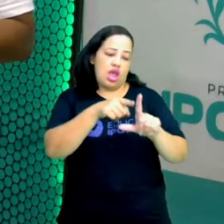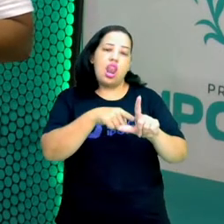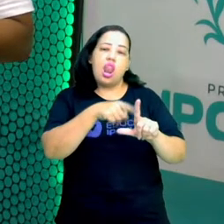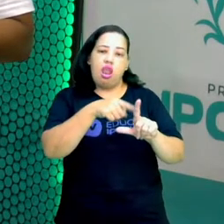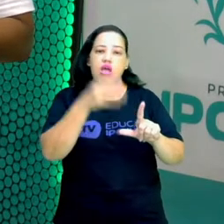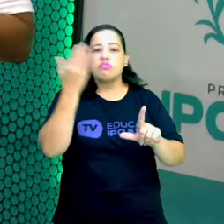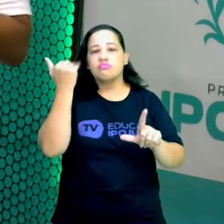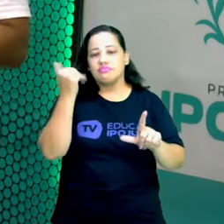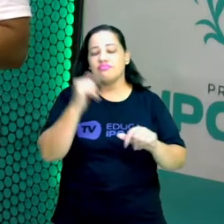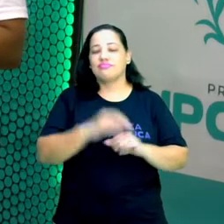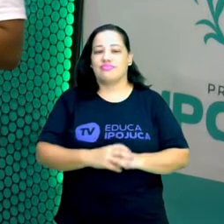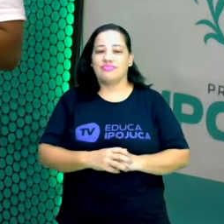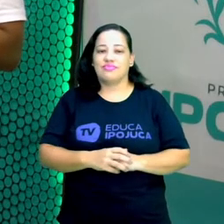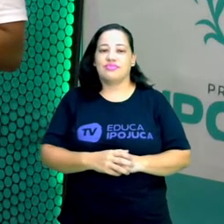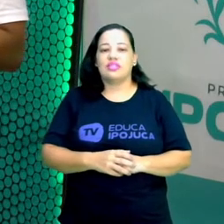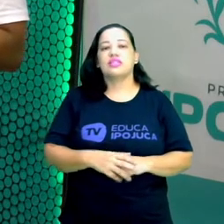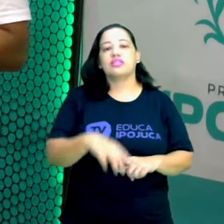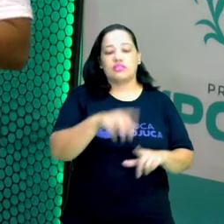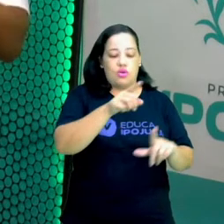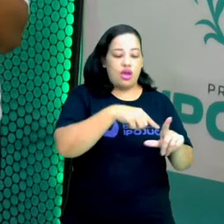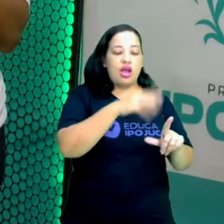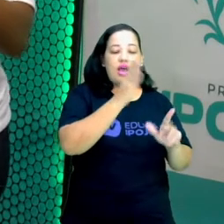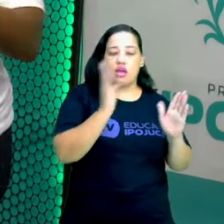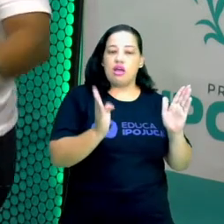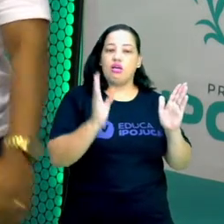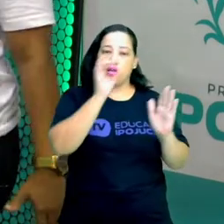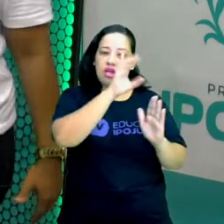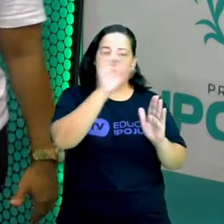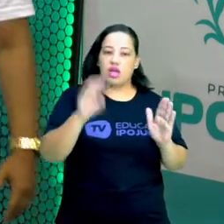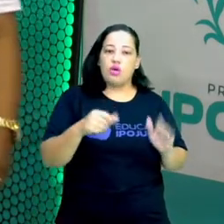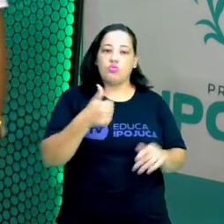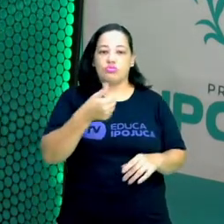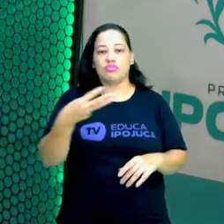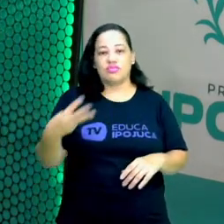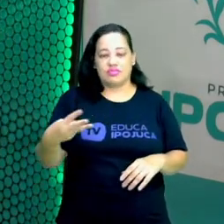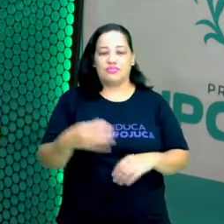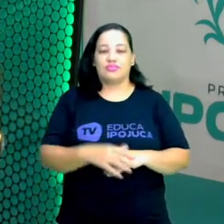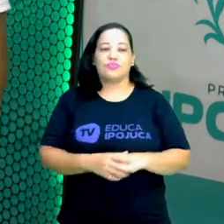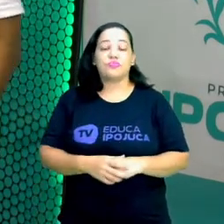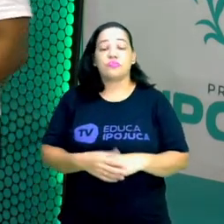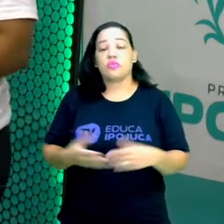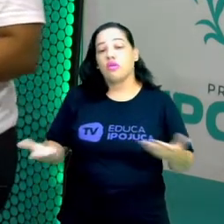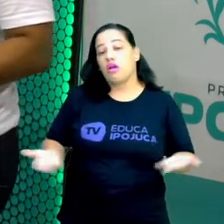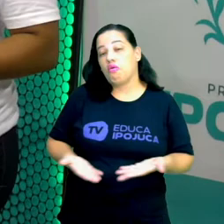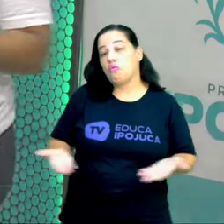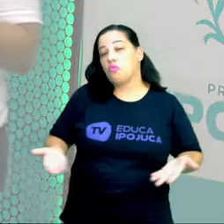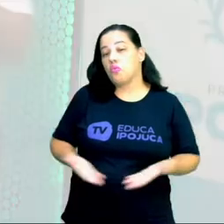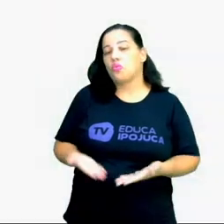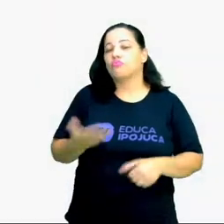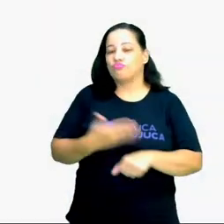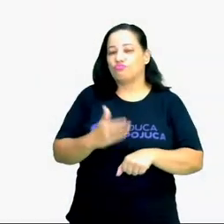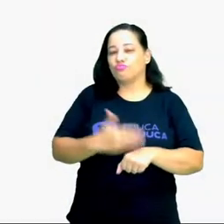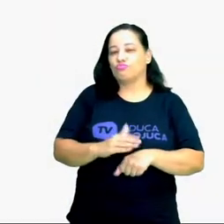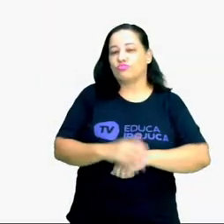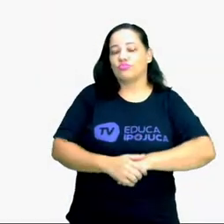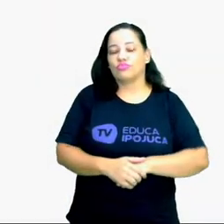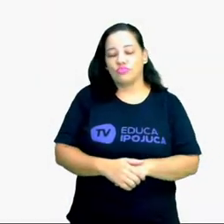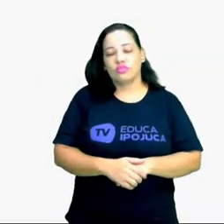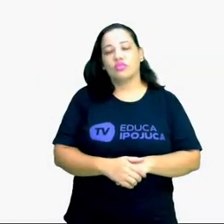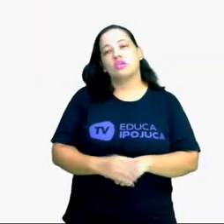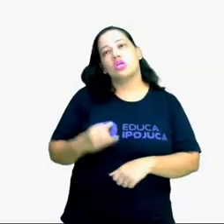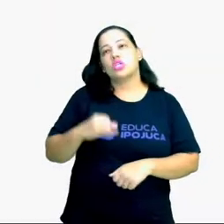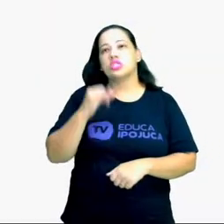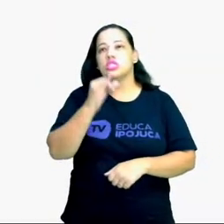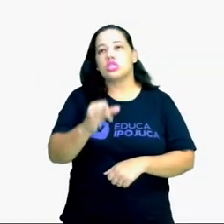ok? 13 metros cada lado. Vamos praticar um pouco? Vamos lá. De um modo geral, dizemos